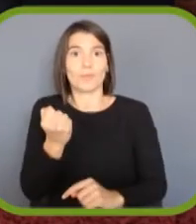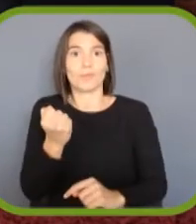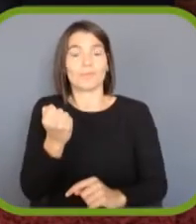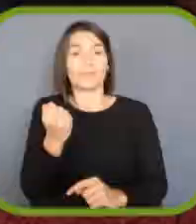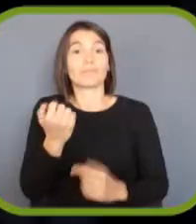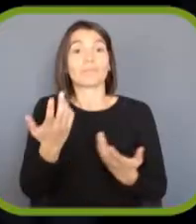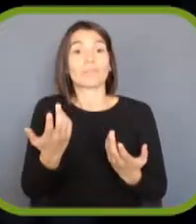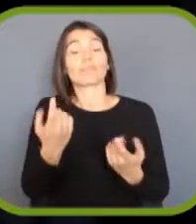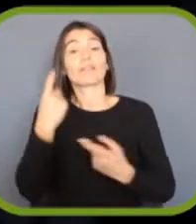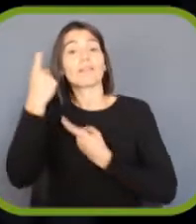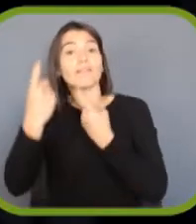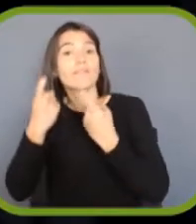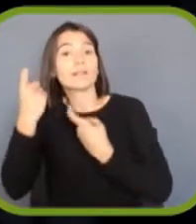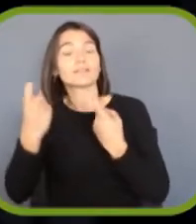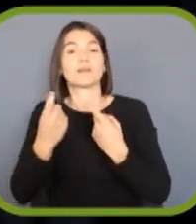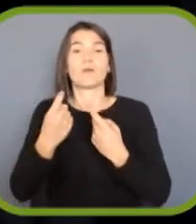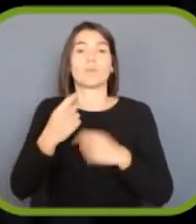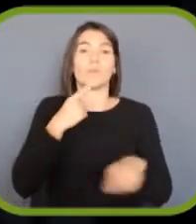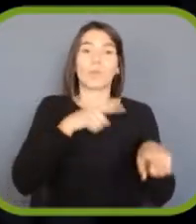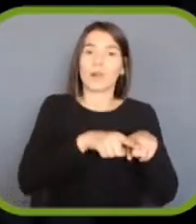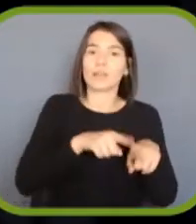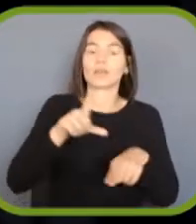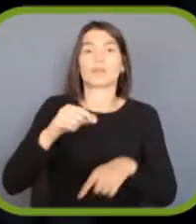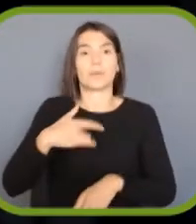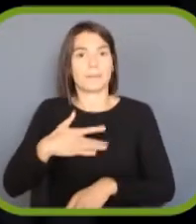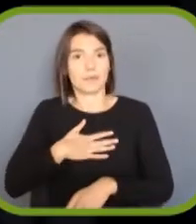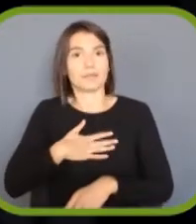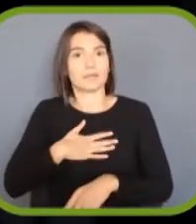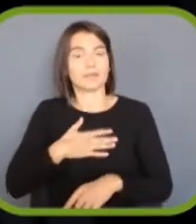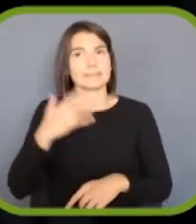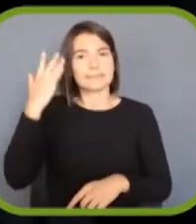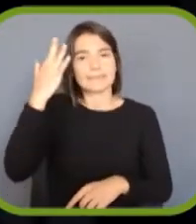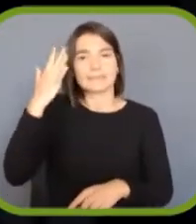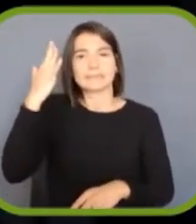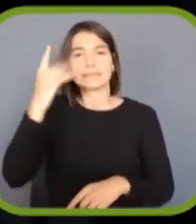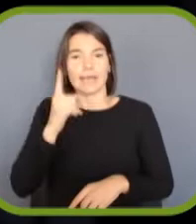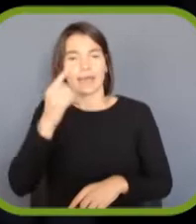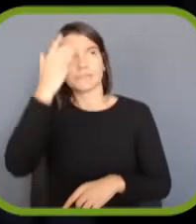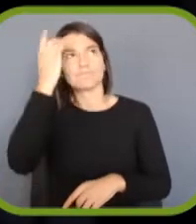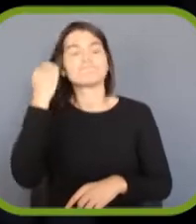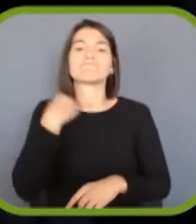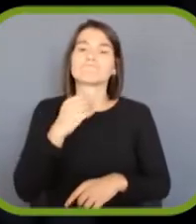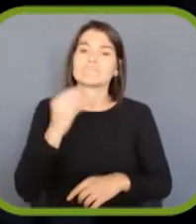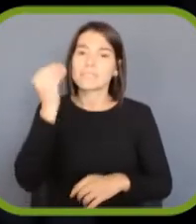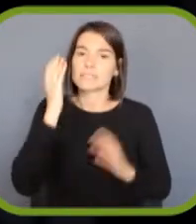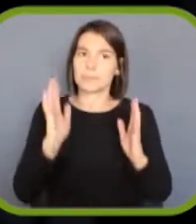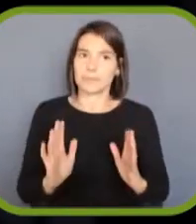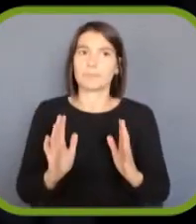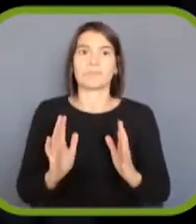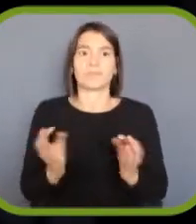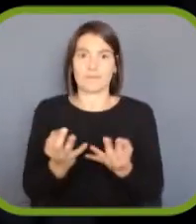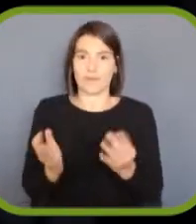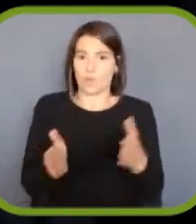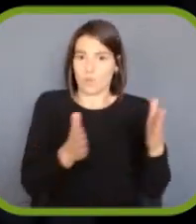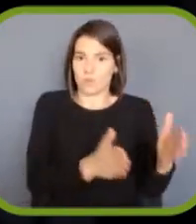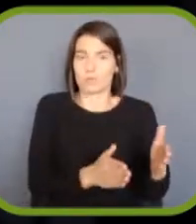resultados. A reflexão que existe tanto a nível político como a nível empresarial é, de facto, saber se, pronto,